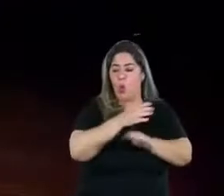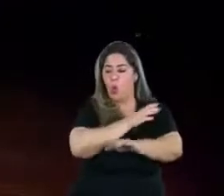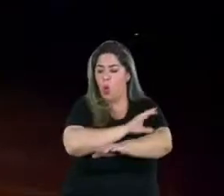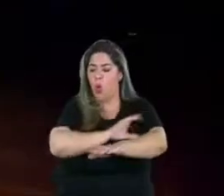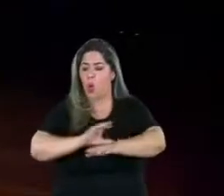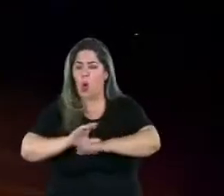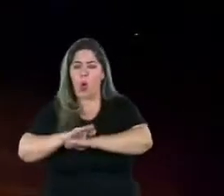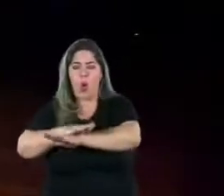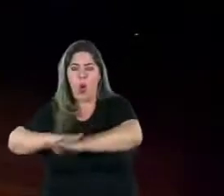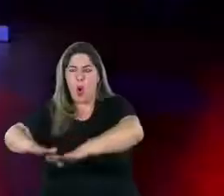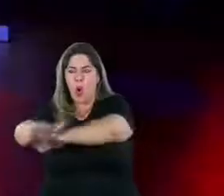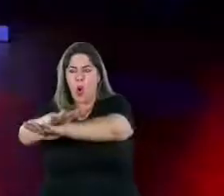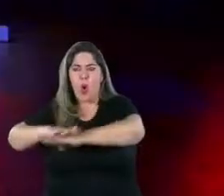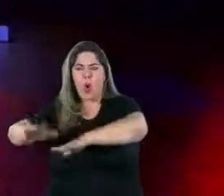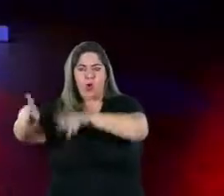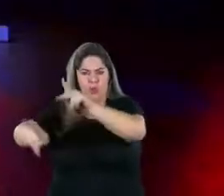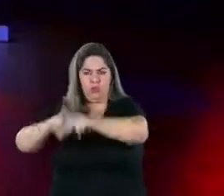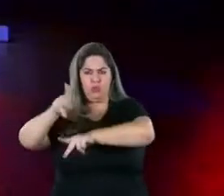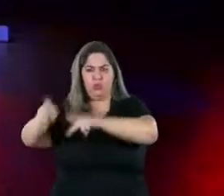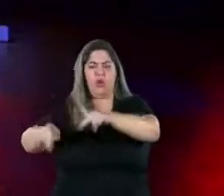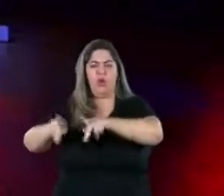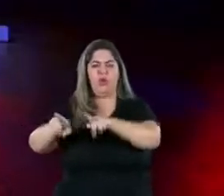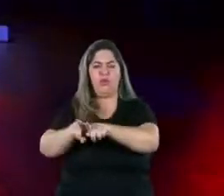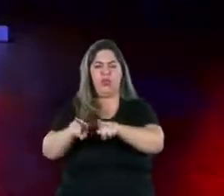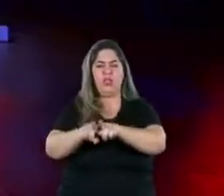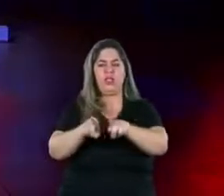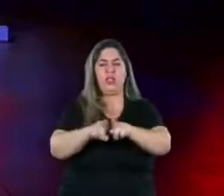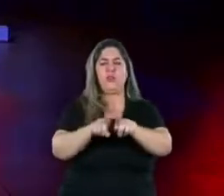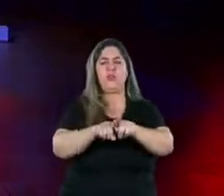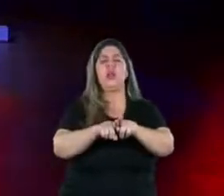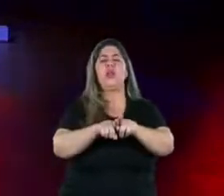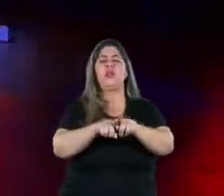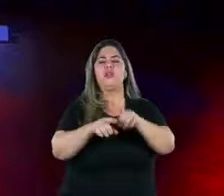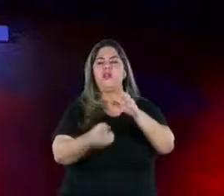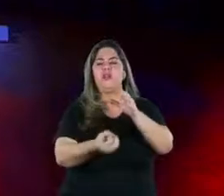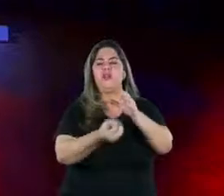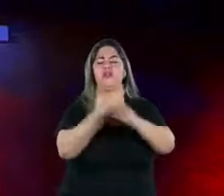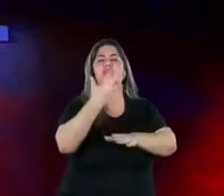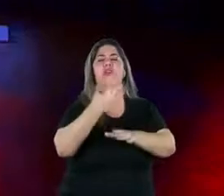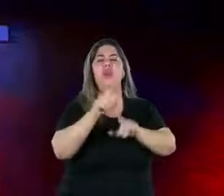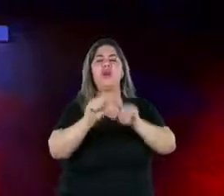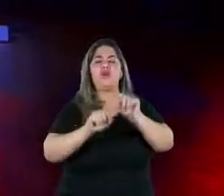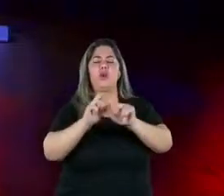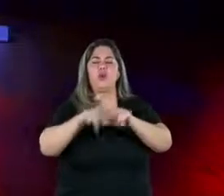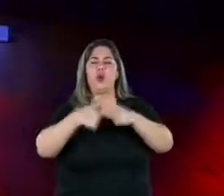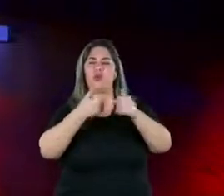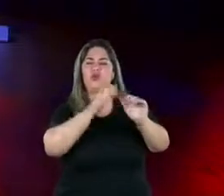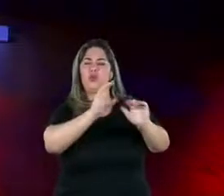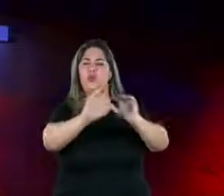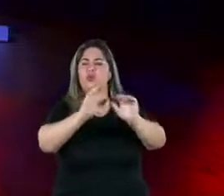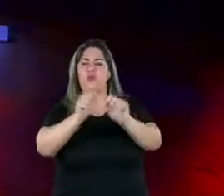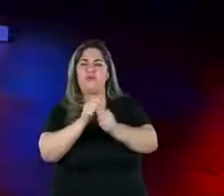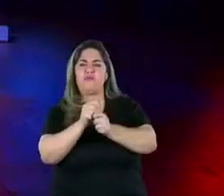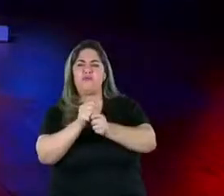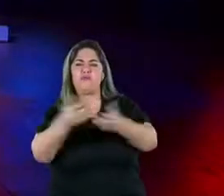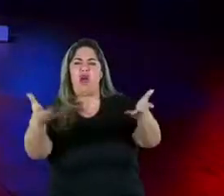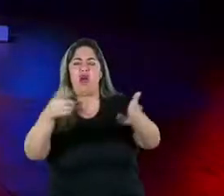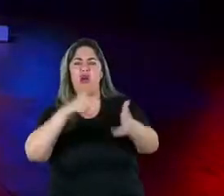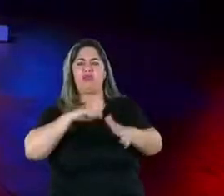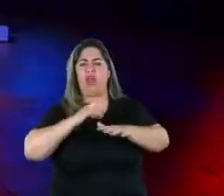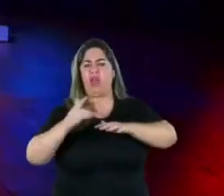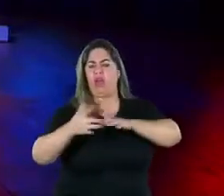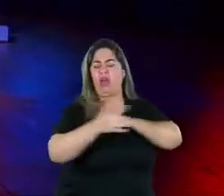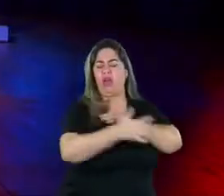de massa e também com a indústria cultural com os meios de comunicação de massa, né? Que a gente tem